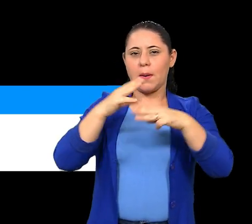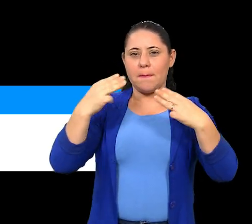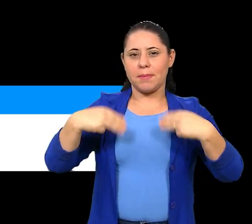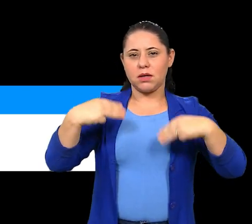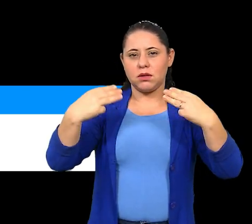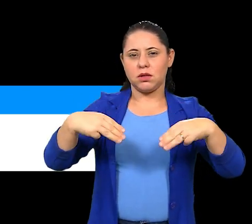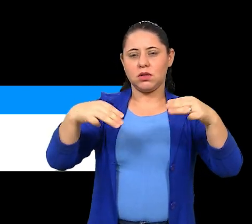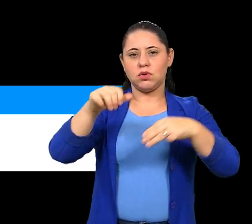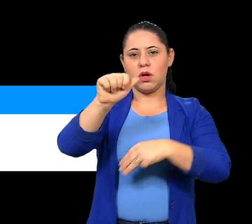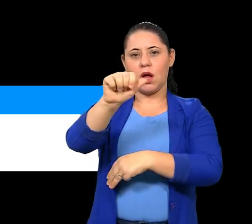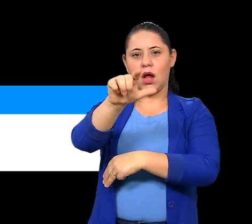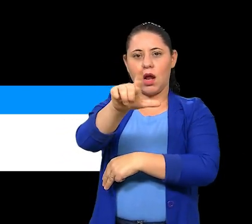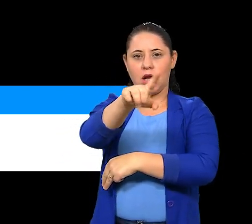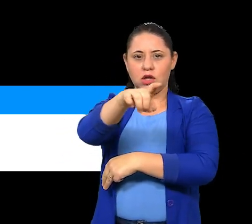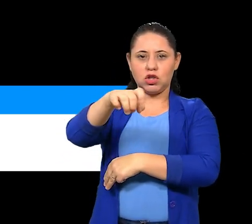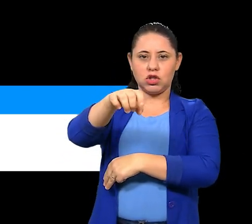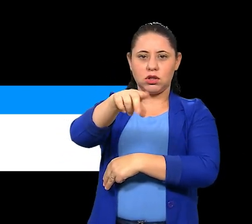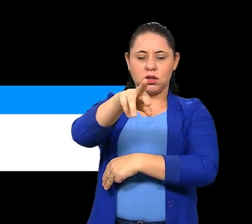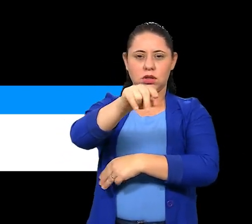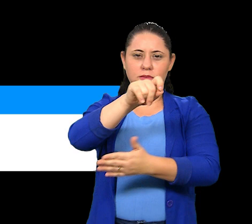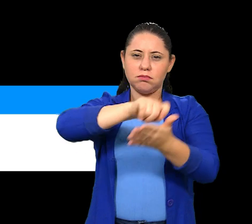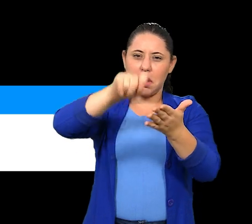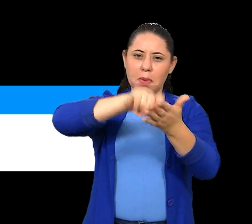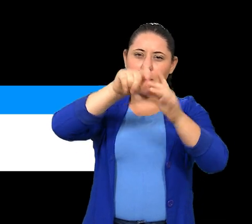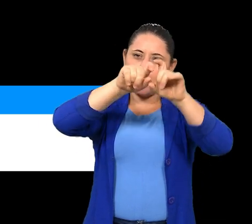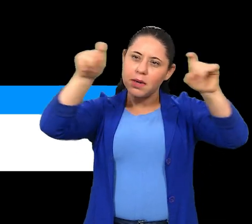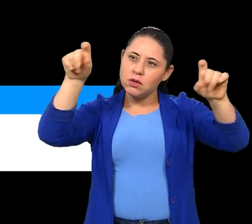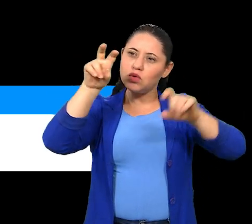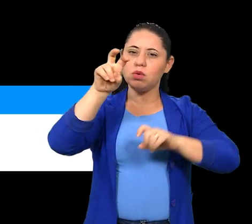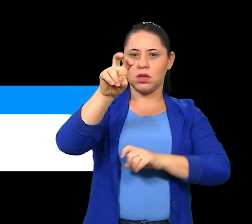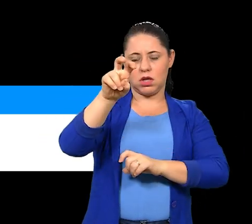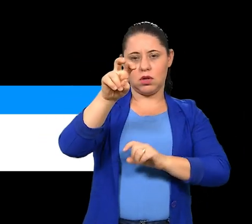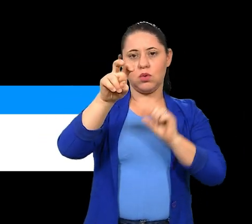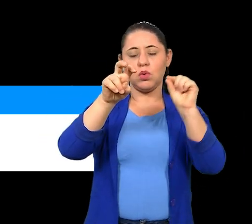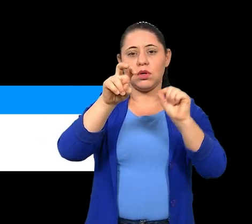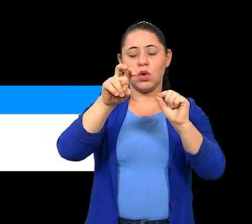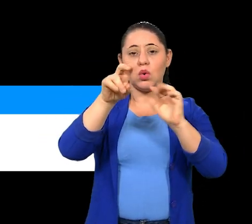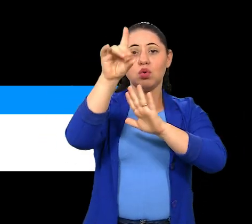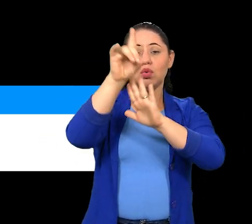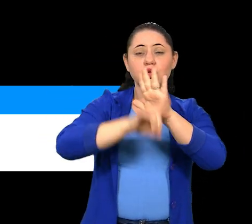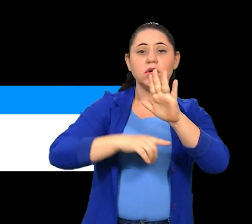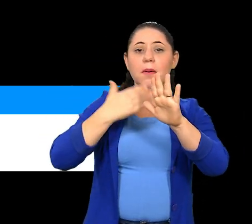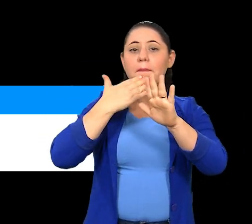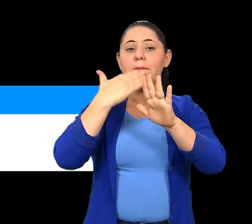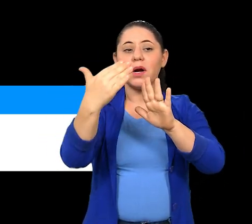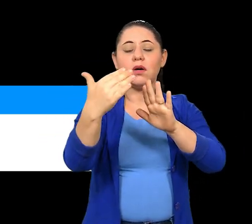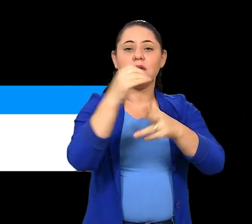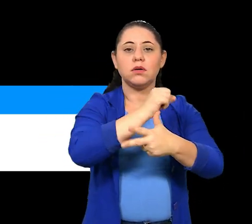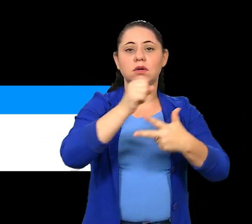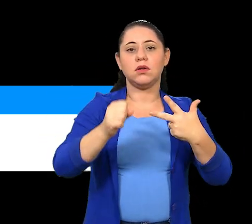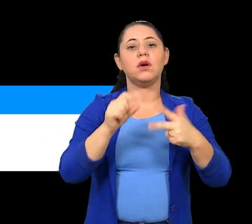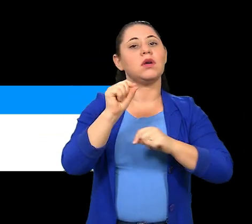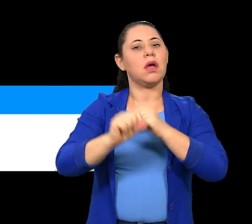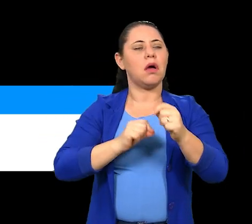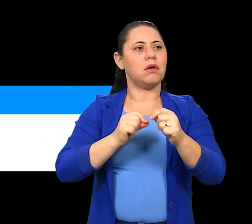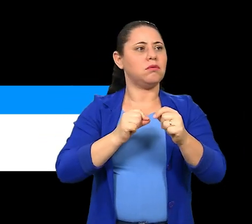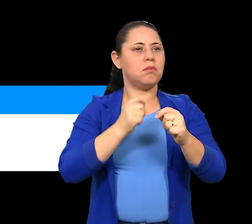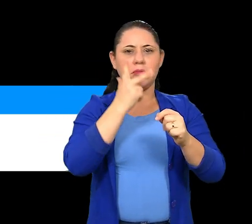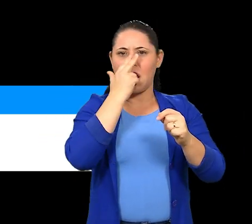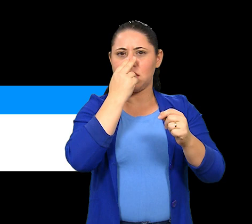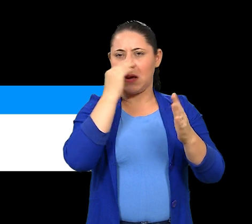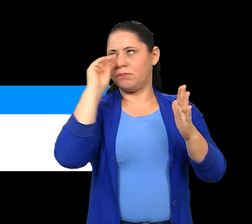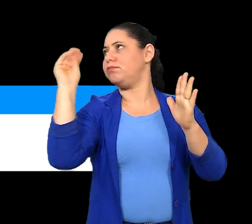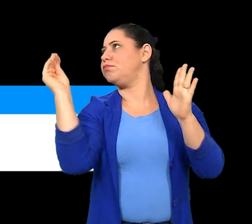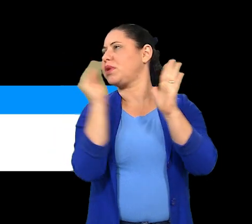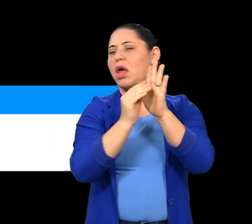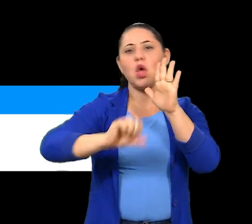petição constitucional que o Ministro Alexandre Moraes escreveu e tá lá no artigo quinto da constituição o direito de petição